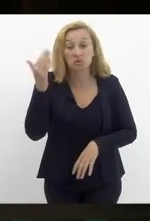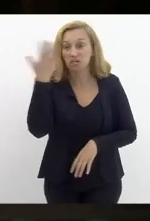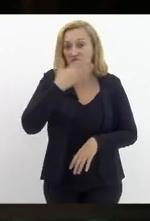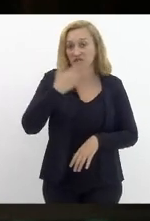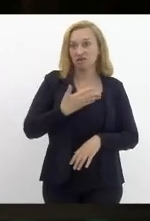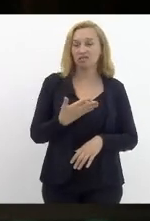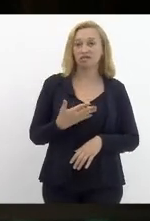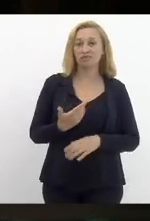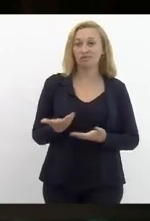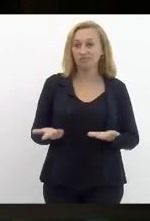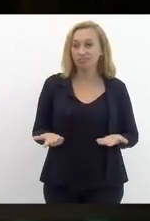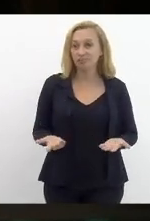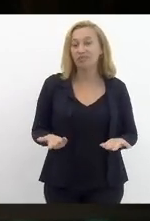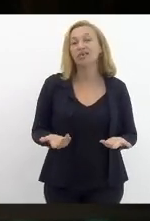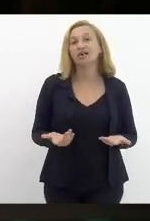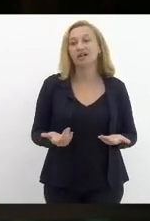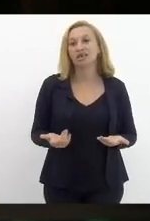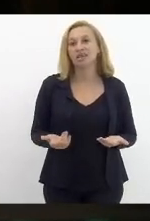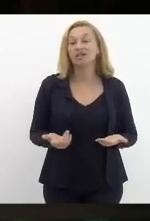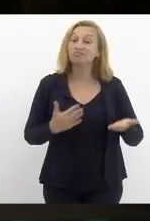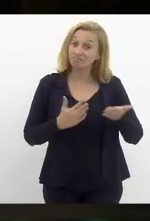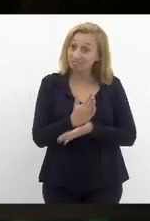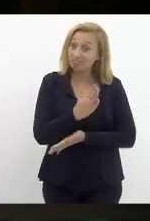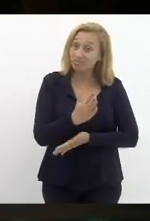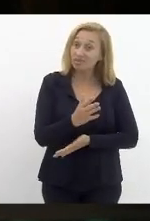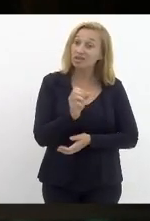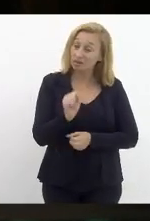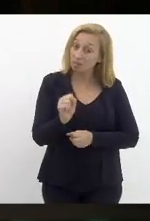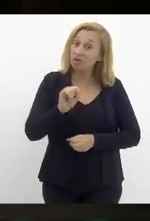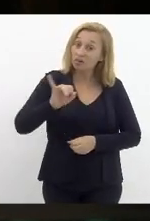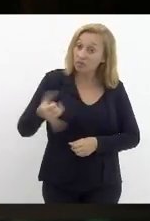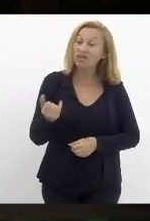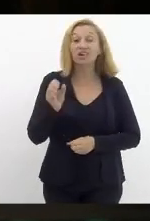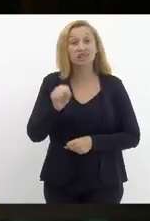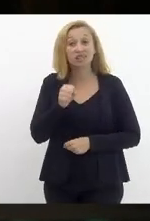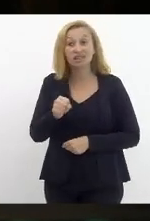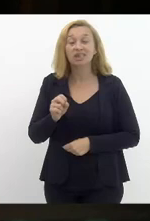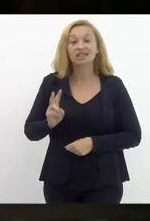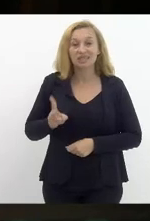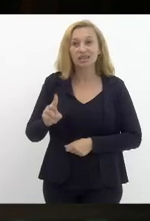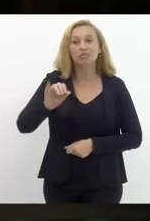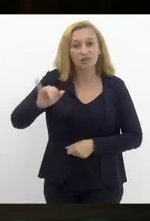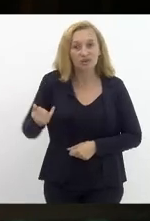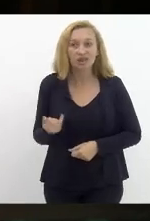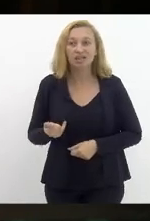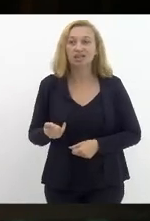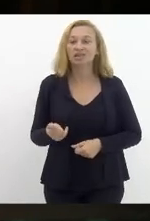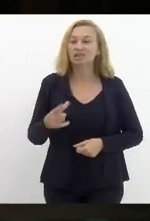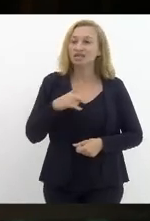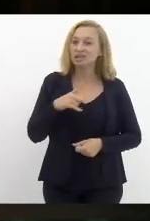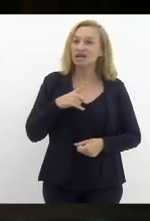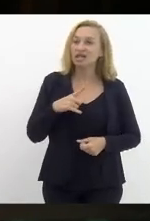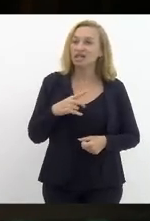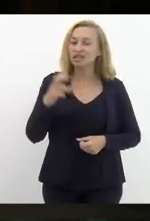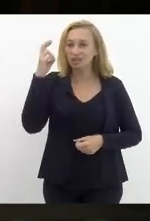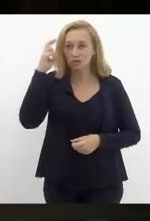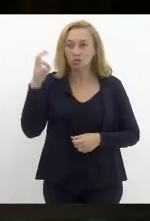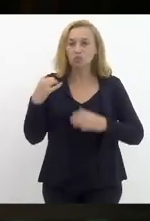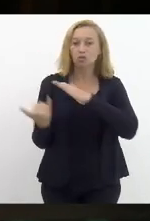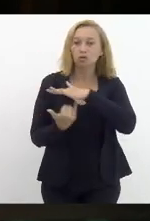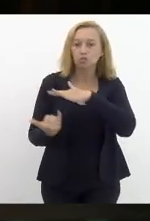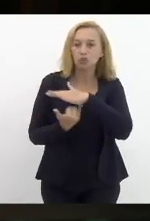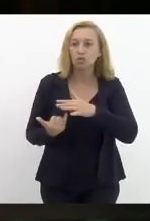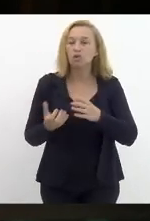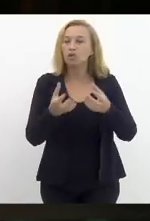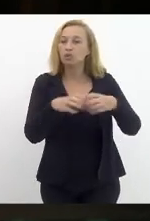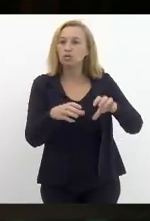cláusula de barreira. A gente tem os aprovados que podem ser aproveitados, e sempre são aproveitados. A gente tem essa cultura institucional, os